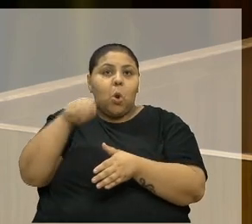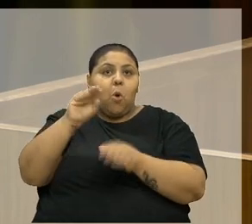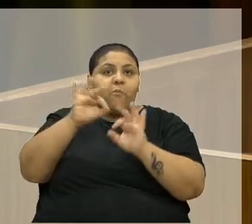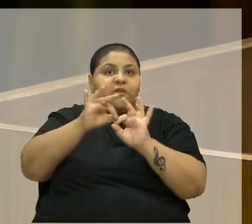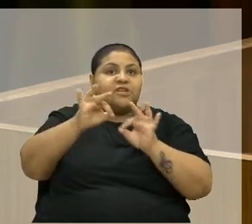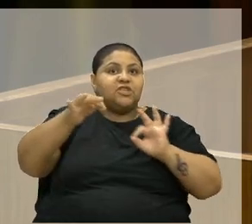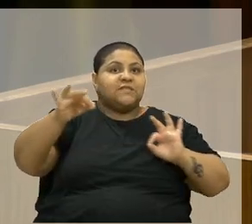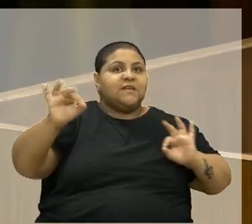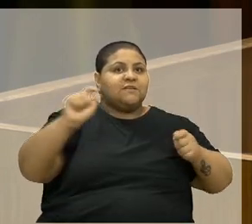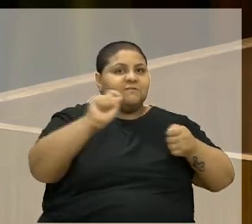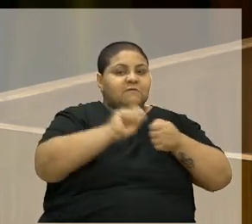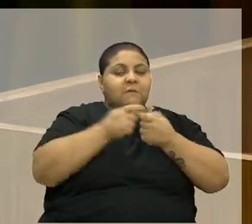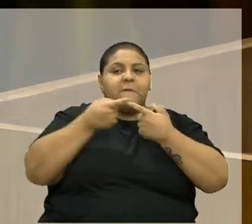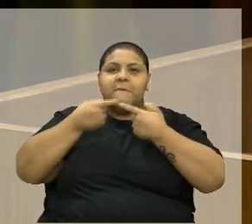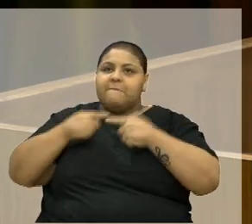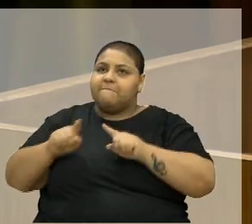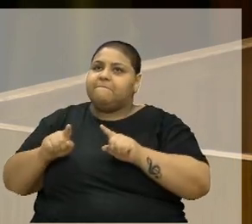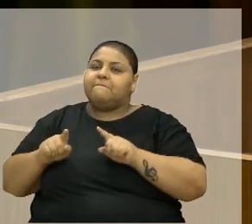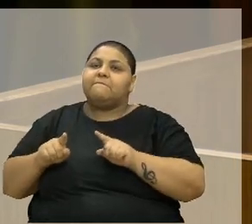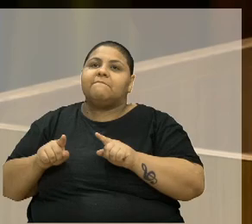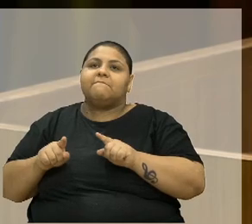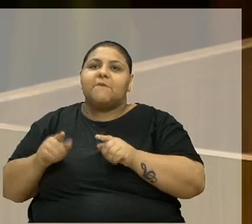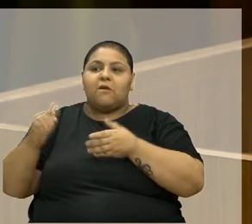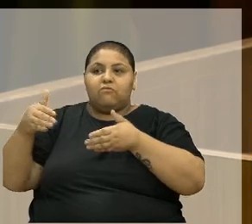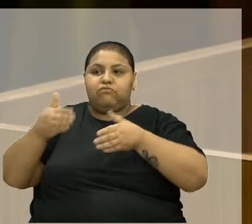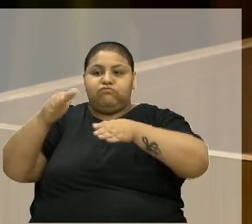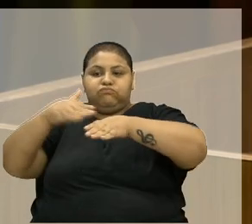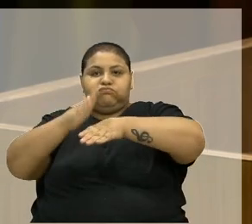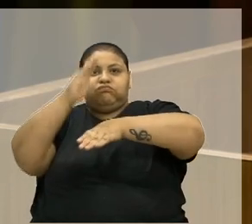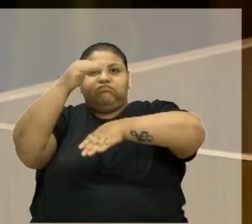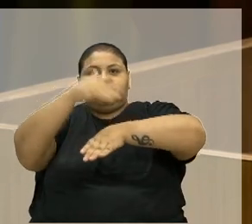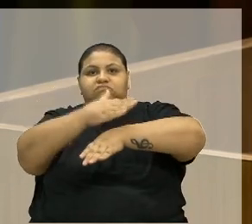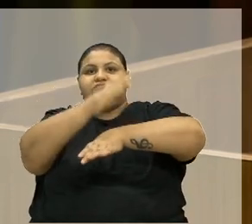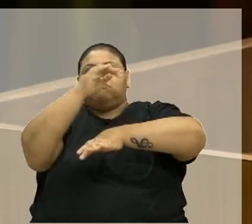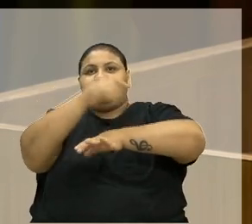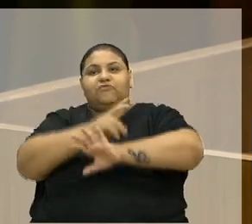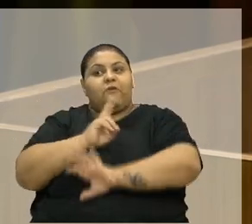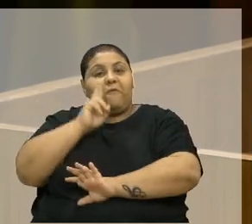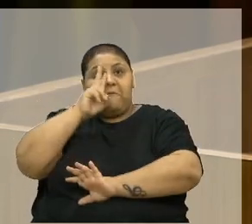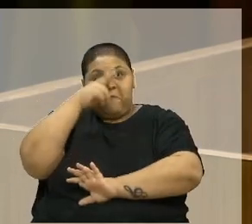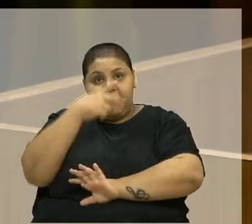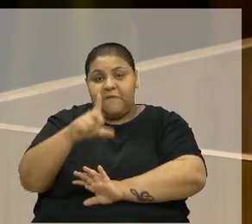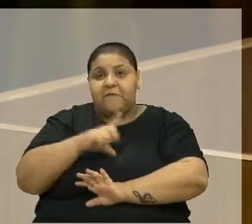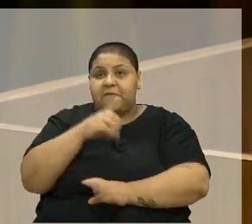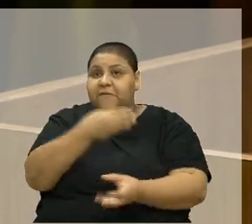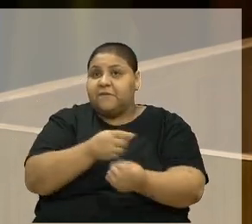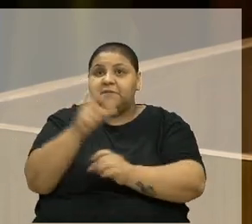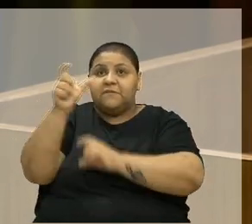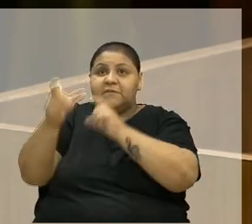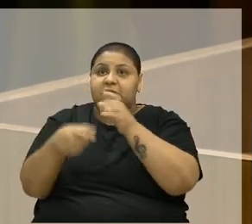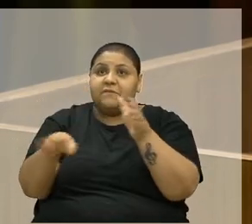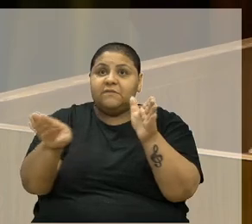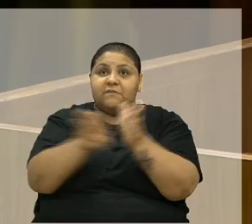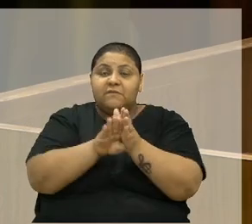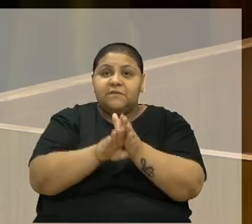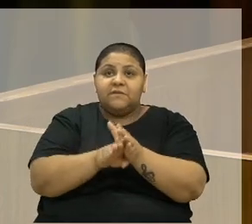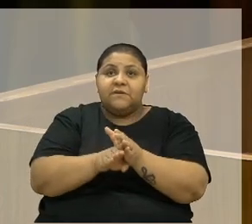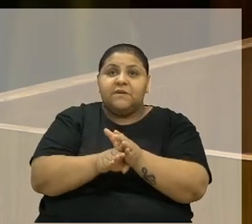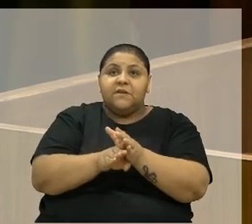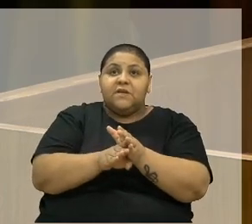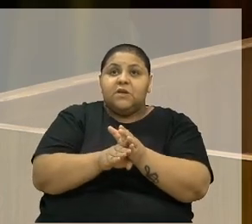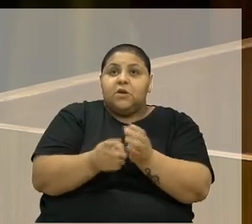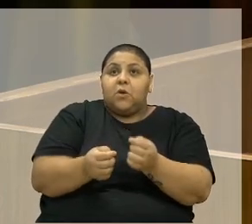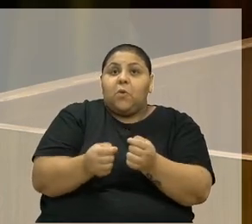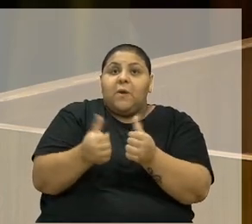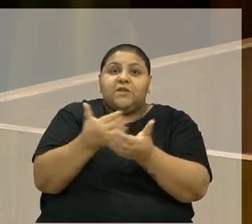gente faz né mas a altimetria realmente foi intensa né Então teve bastante gente chegando por volta do meio-dia 1